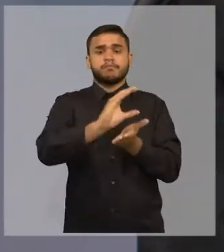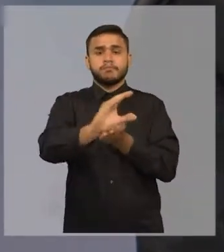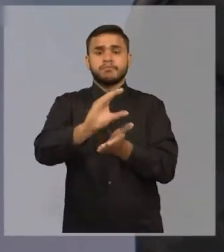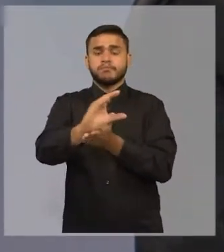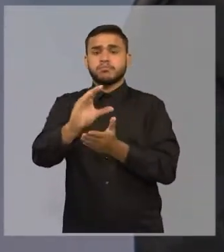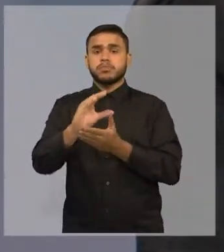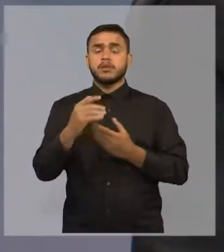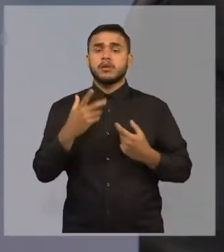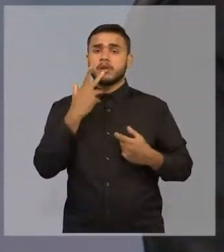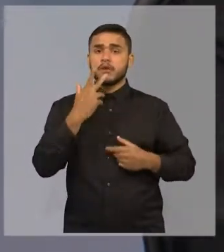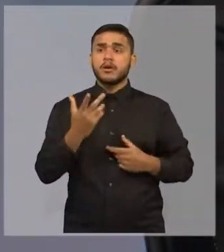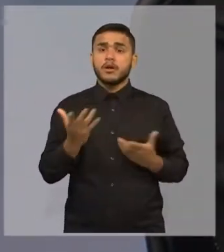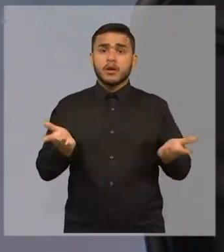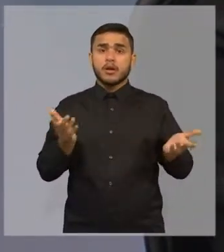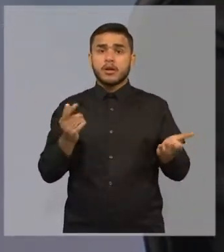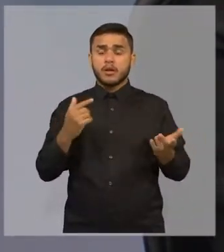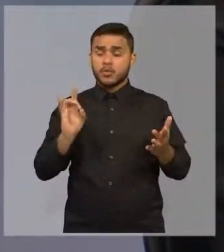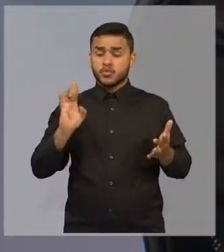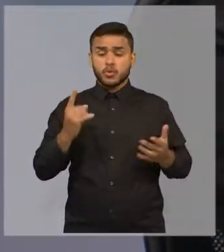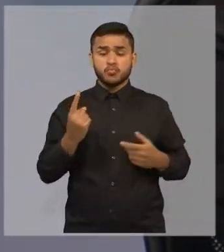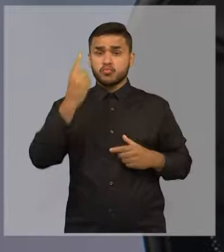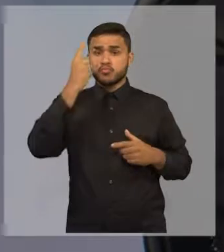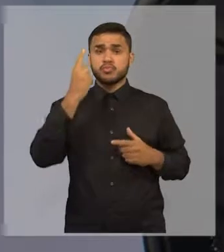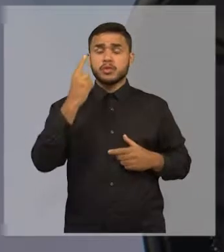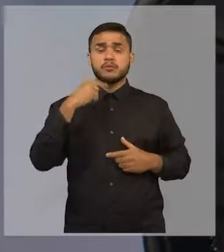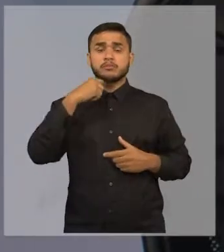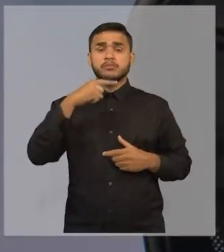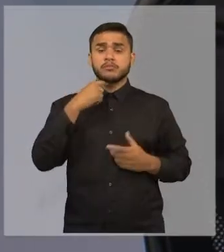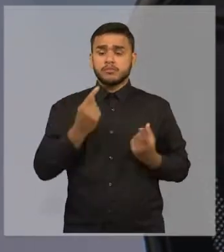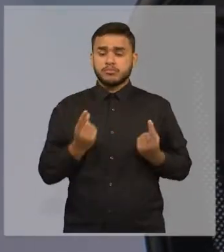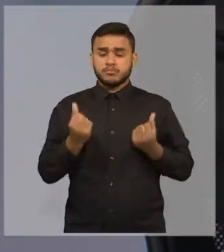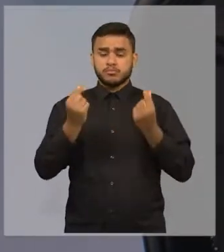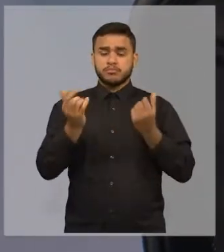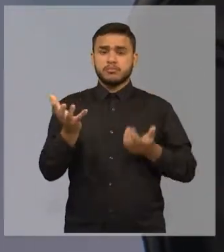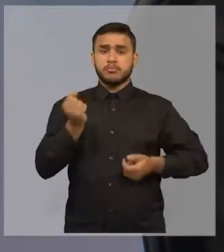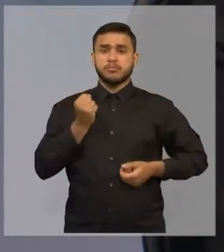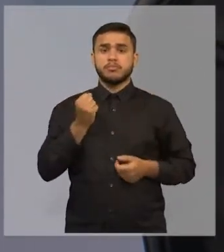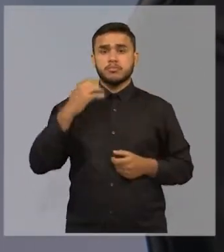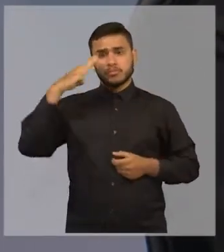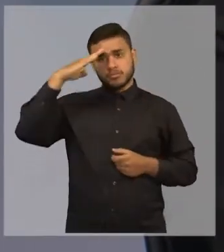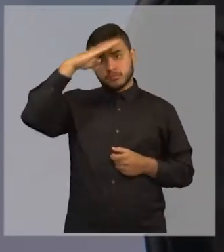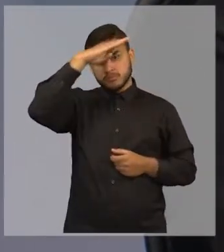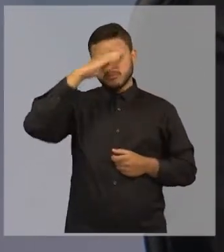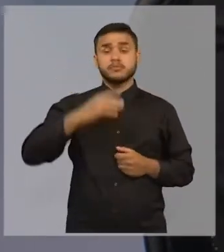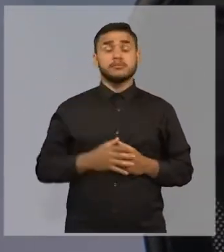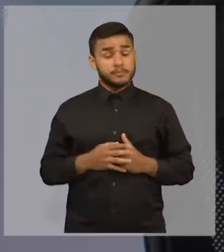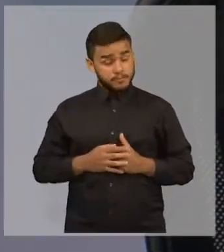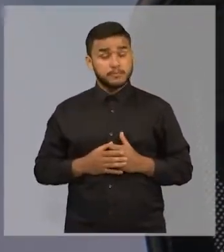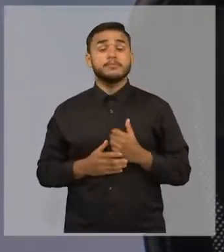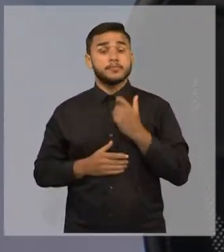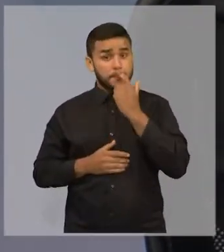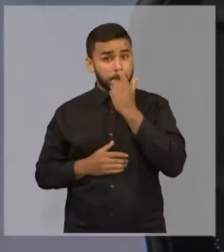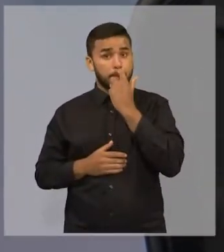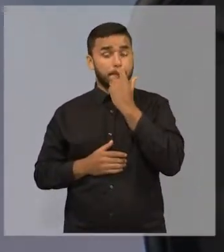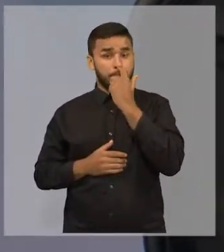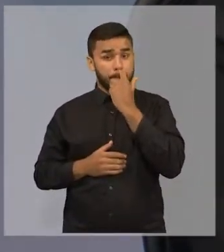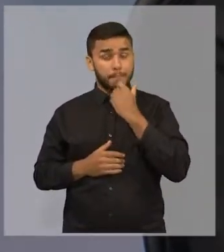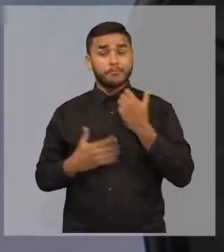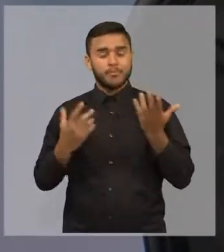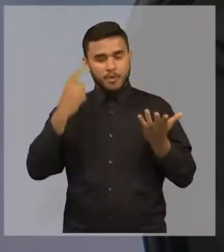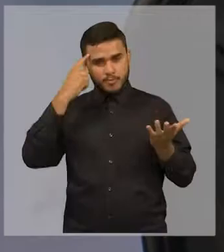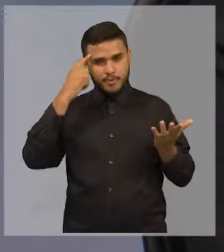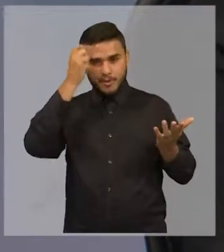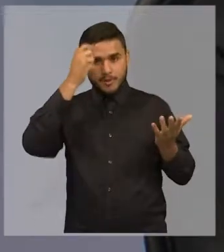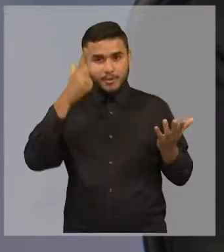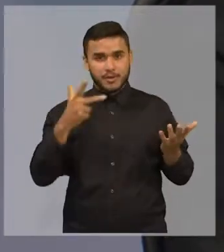dinheiro de propina e o delator disse o único que não recebeu desses políticos foi o Bolsonaro. Ele usou